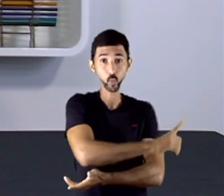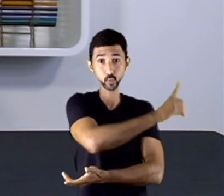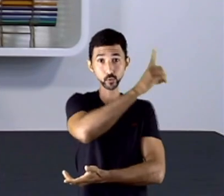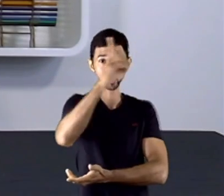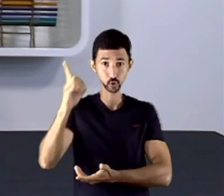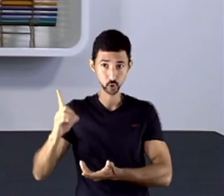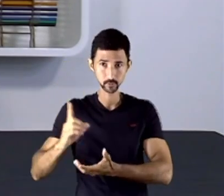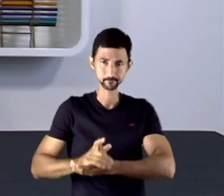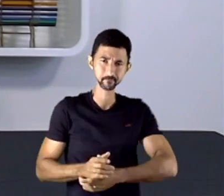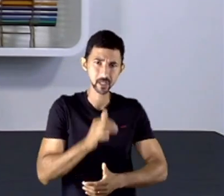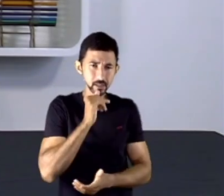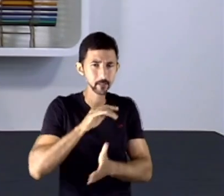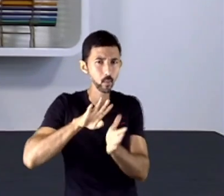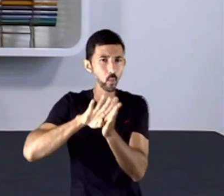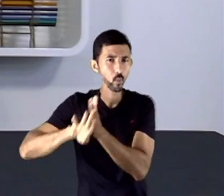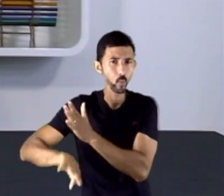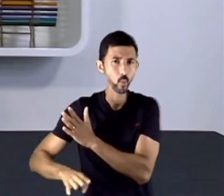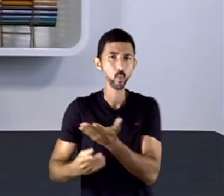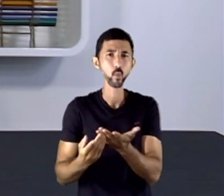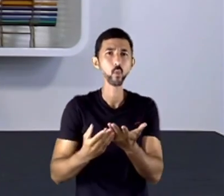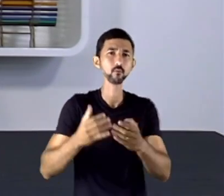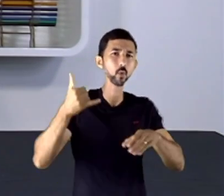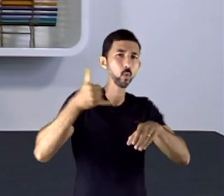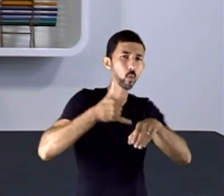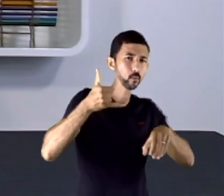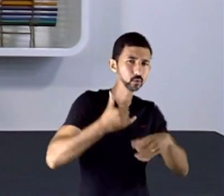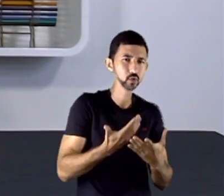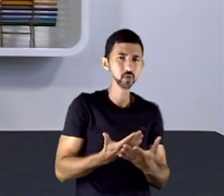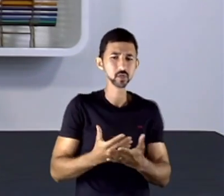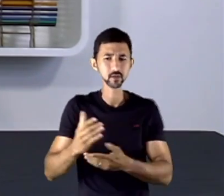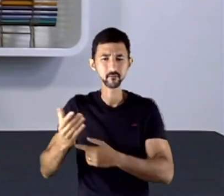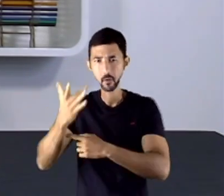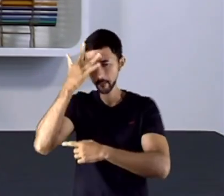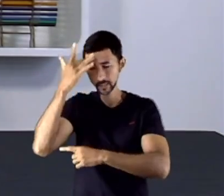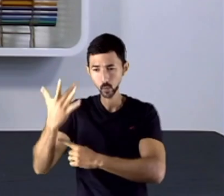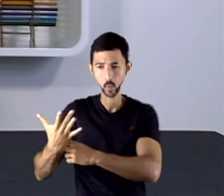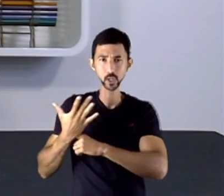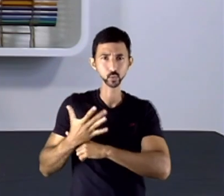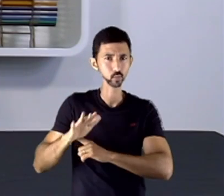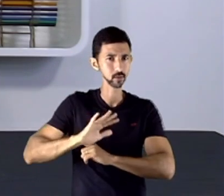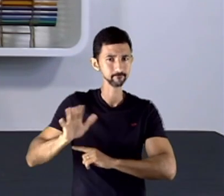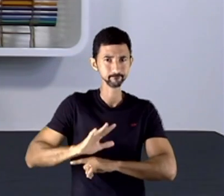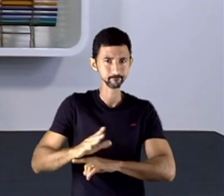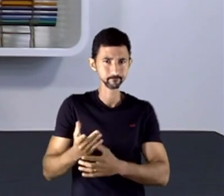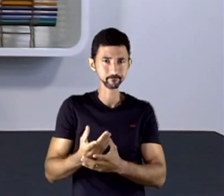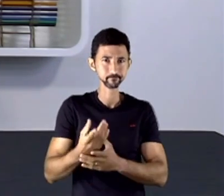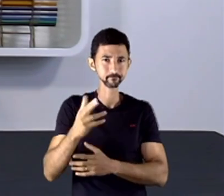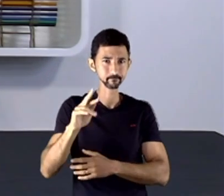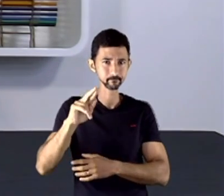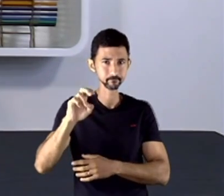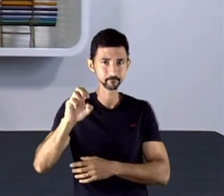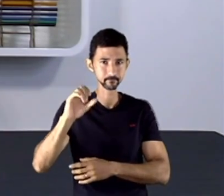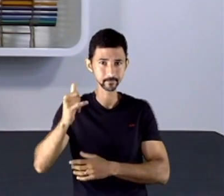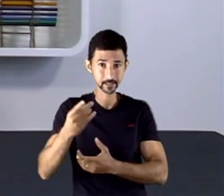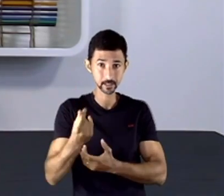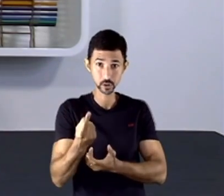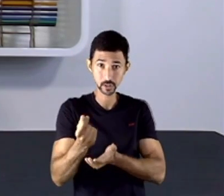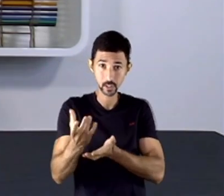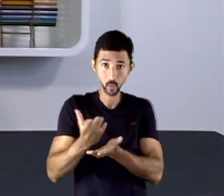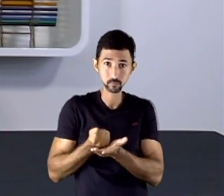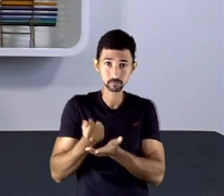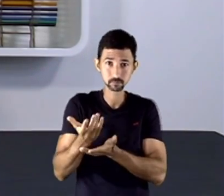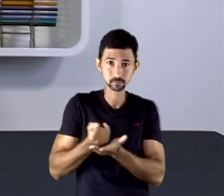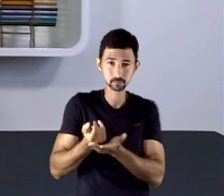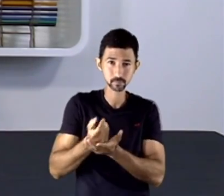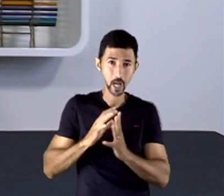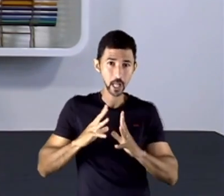o custo com combustível, o custo com ajudante e outros custos diversos. Então, essa receita é quanto ele vai arrecadar